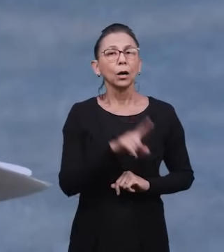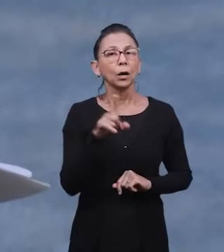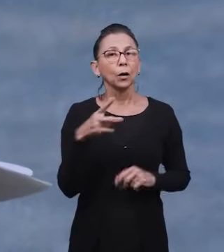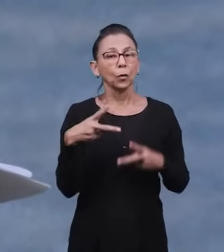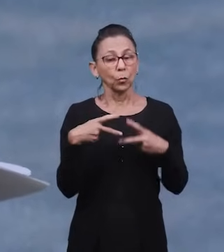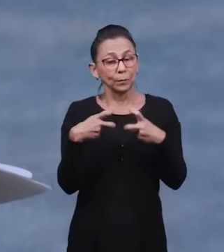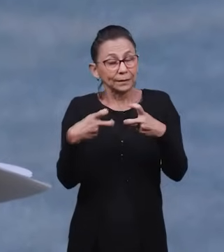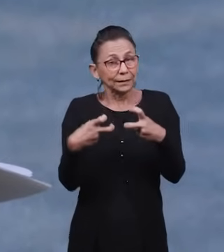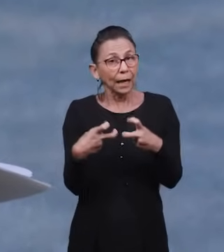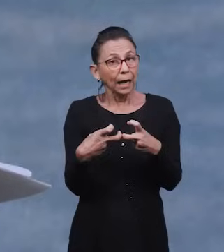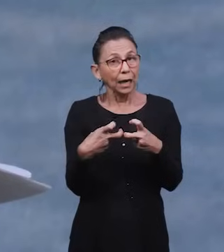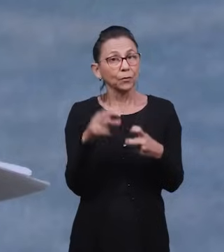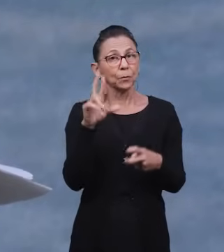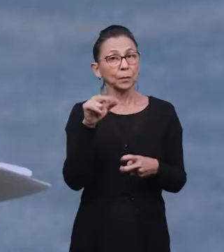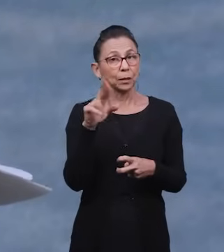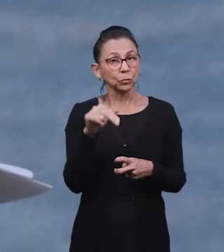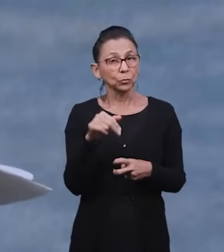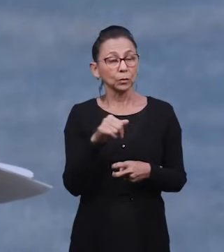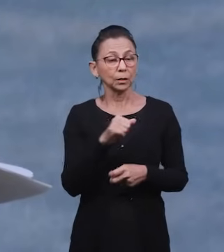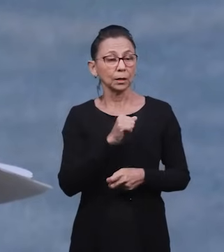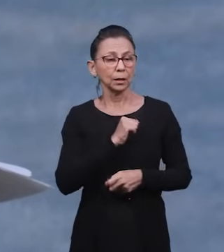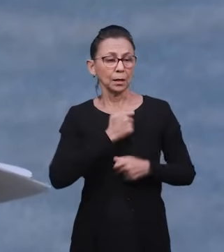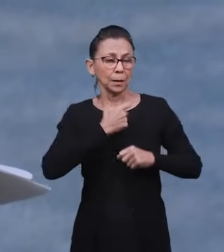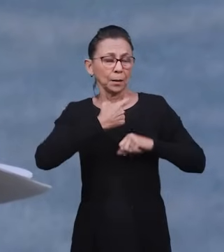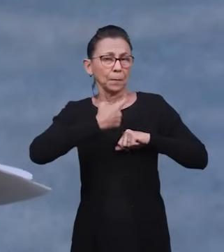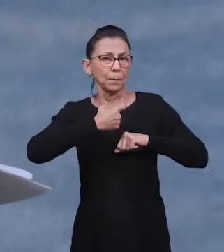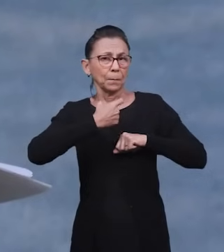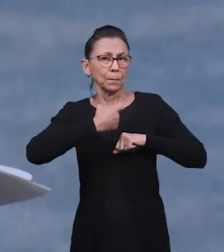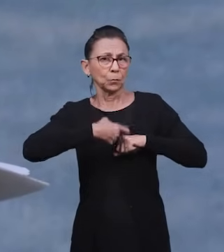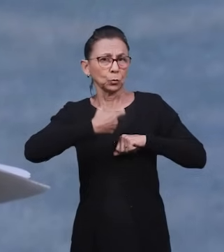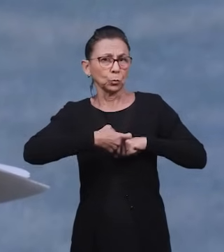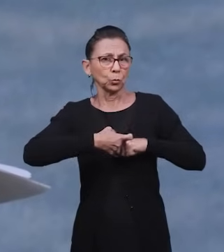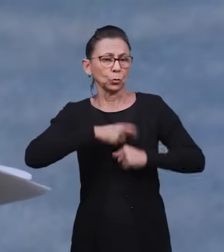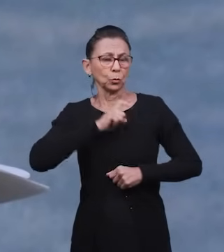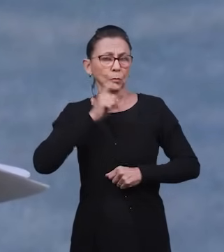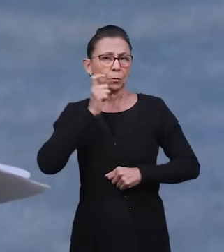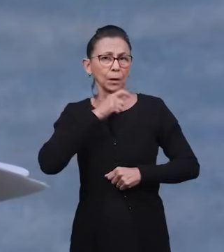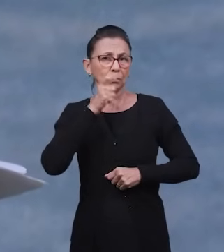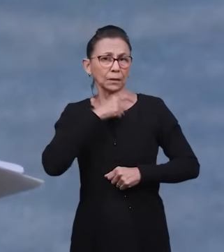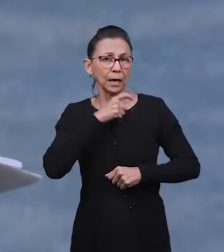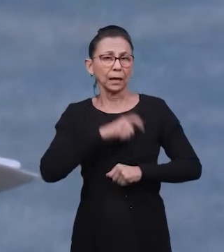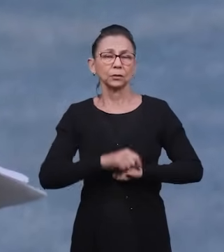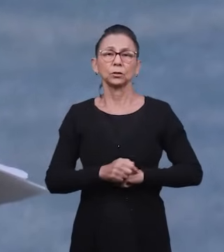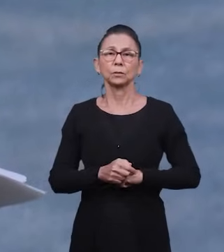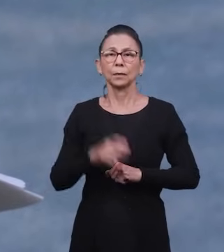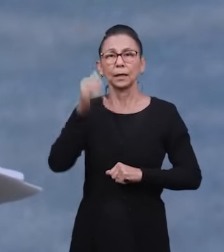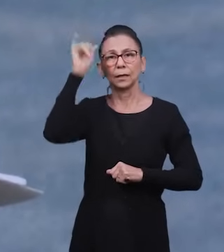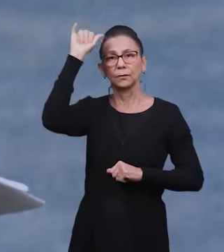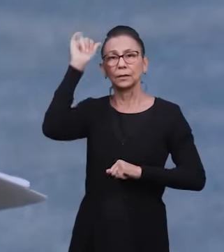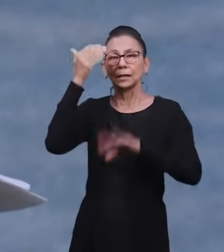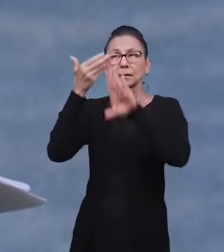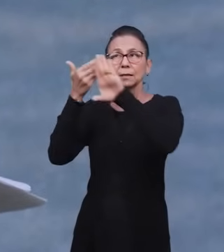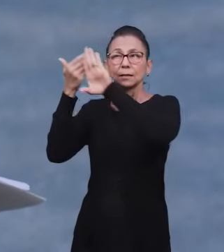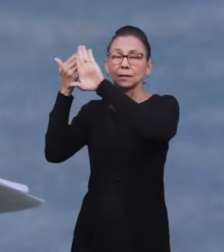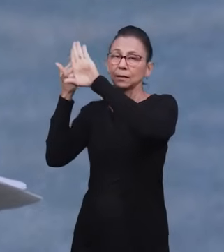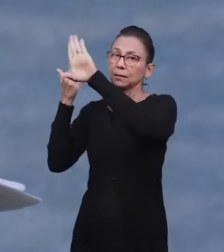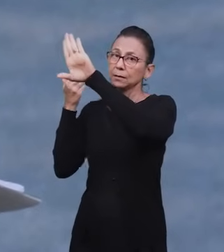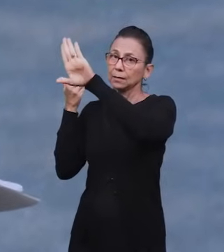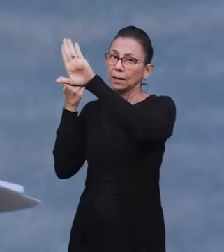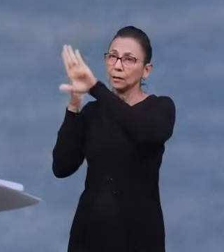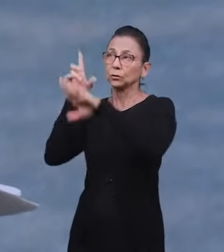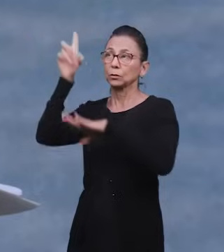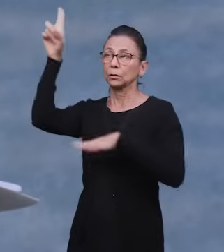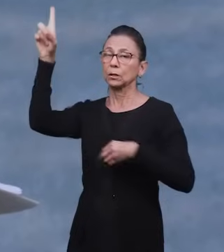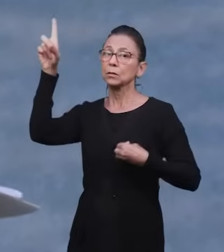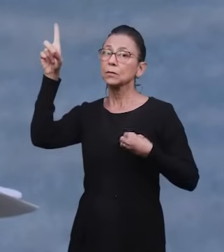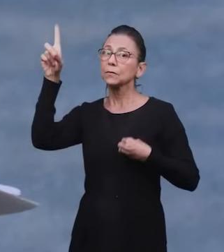vós, qualquer um de vós, um coração mau e infiel para se apartar do Deus vivo, ou seja,